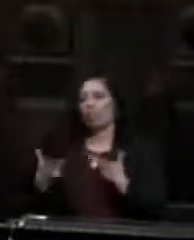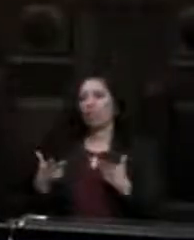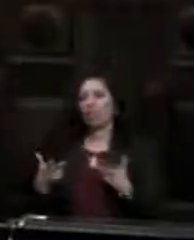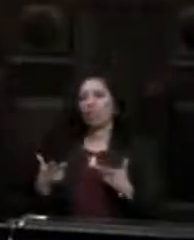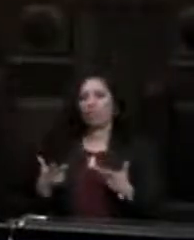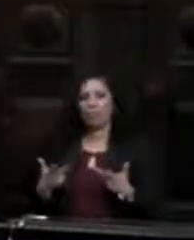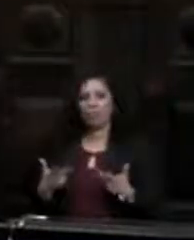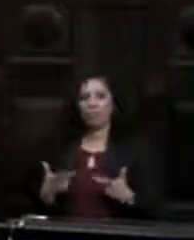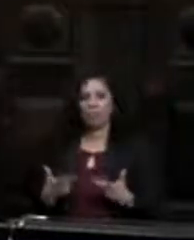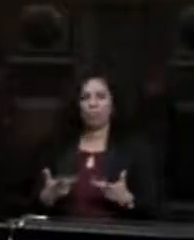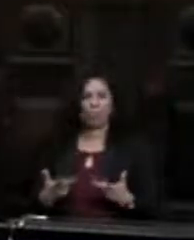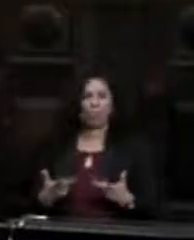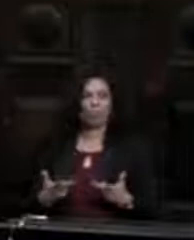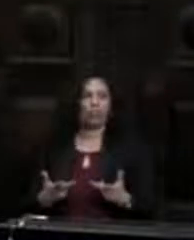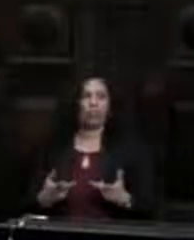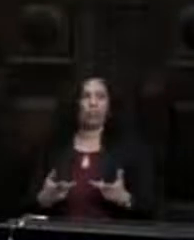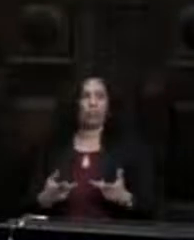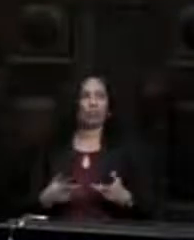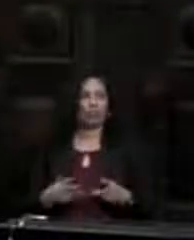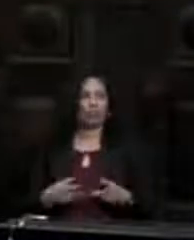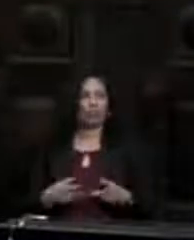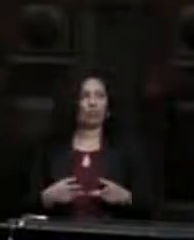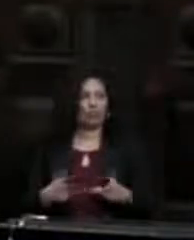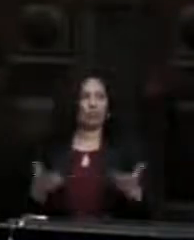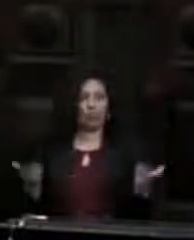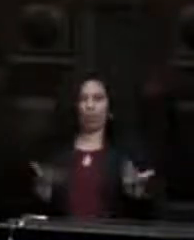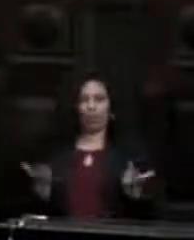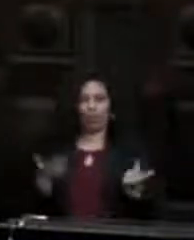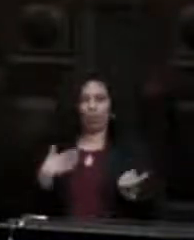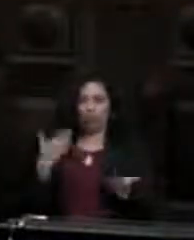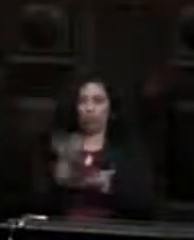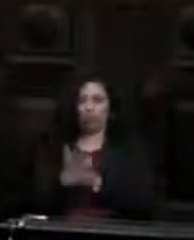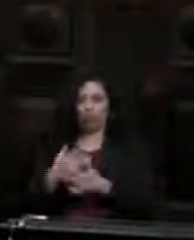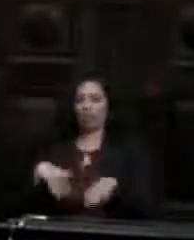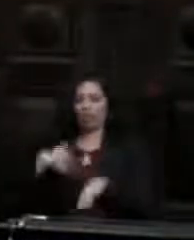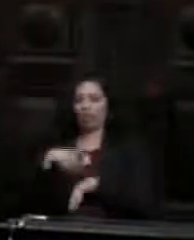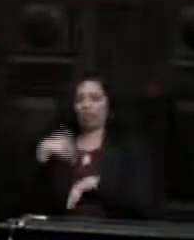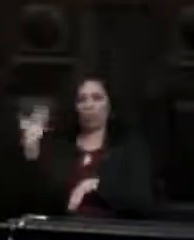fazer e por hoje aqui encerro a minha intervenção.